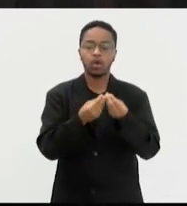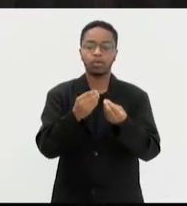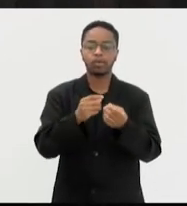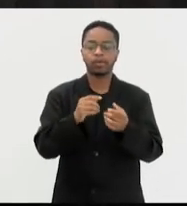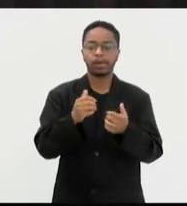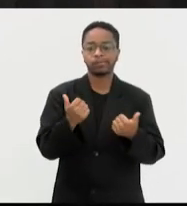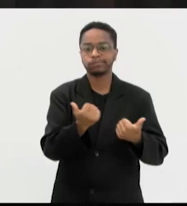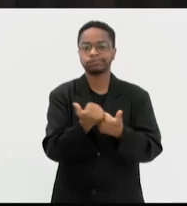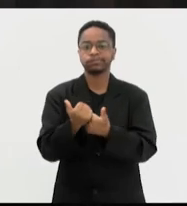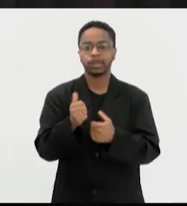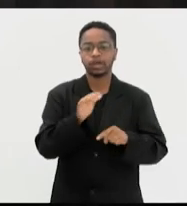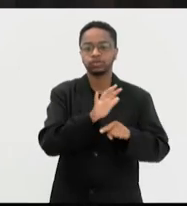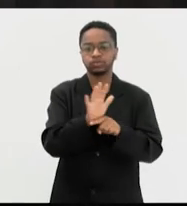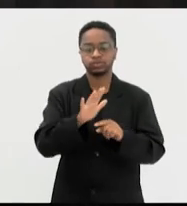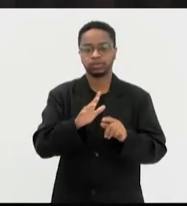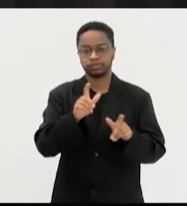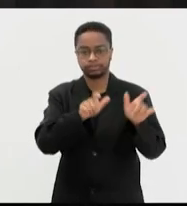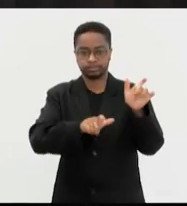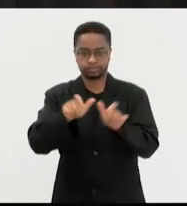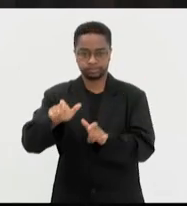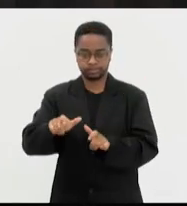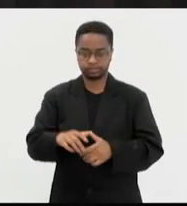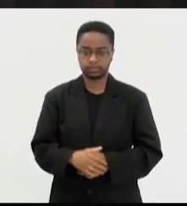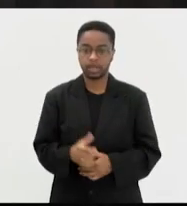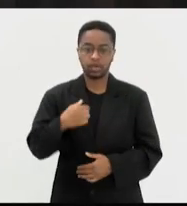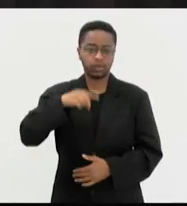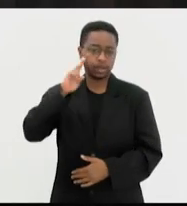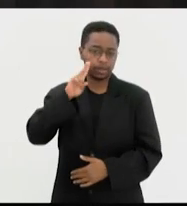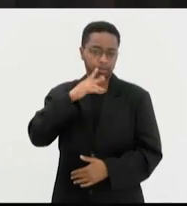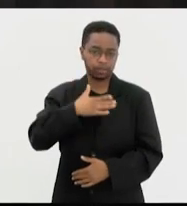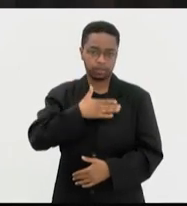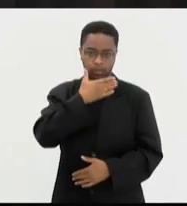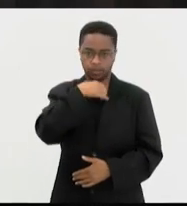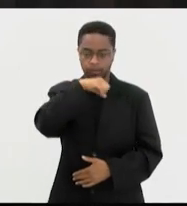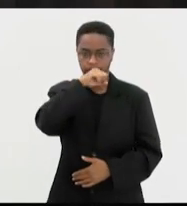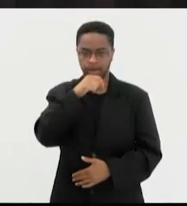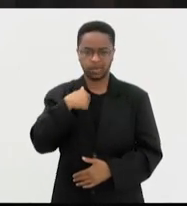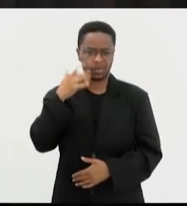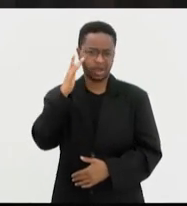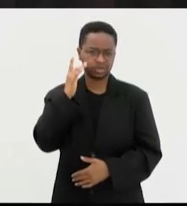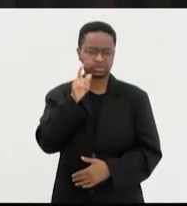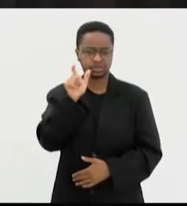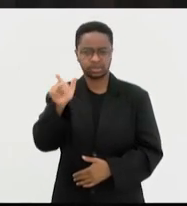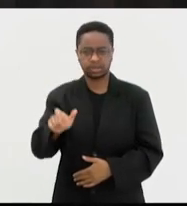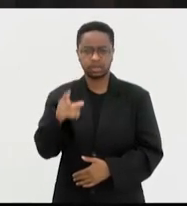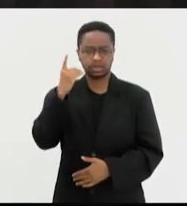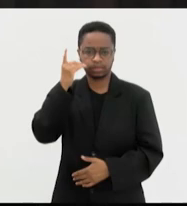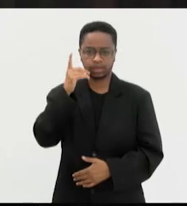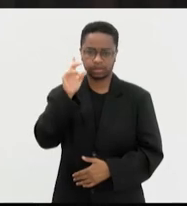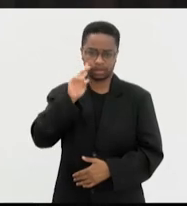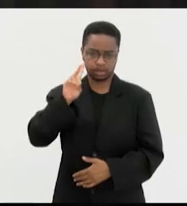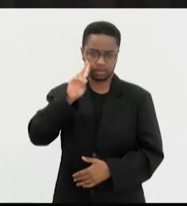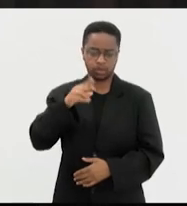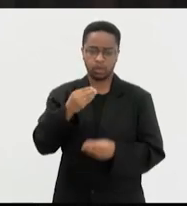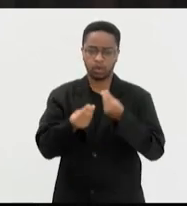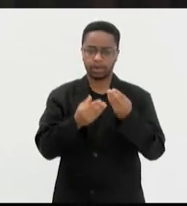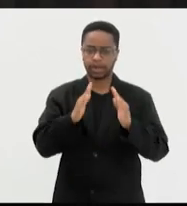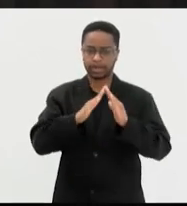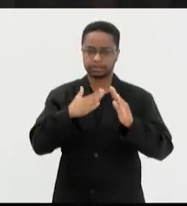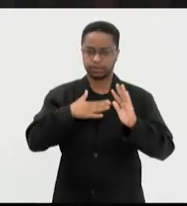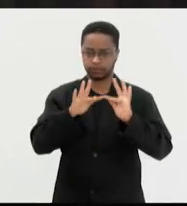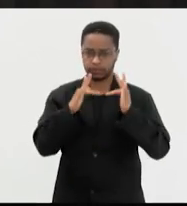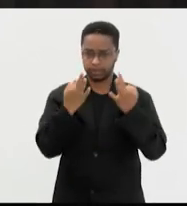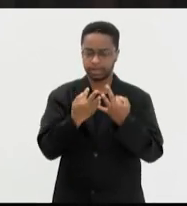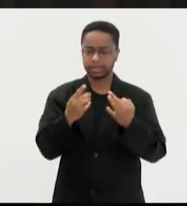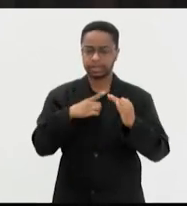importante ressaltar eh eu me recordo que meu pai né acho Deputado PA deve lembrar da casa dos meus pais que tinha um quintal